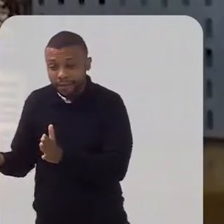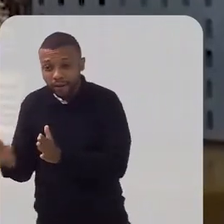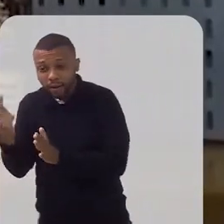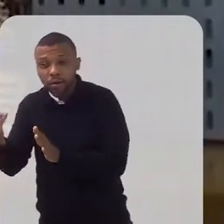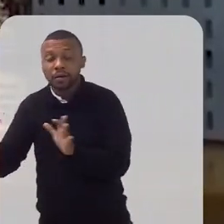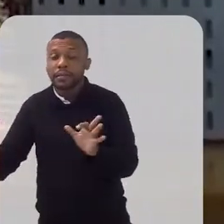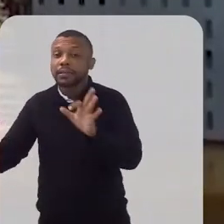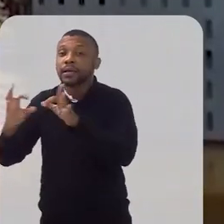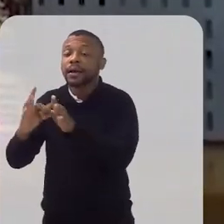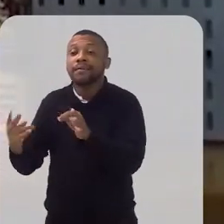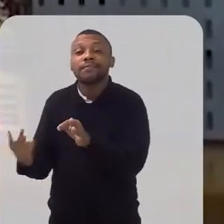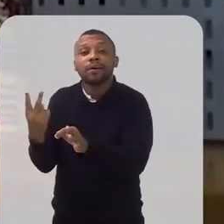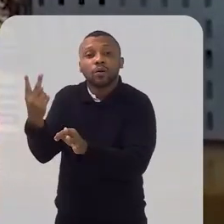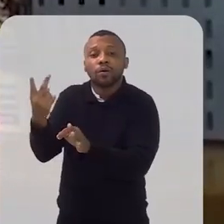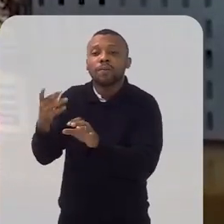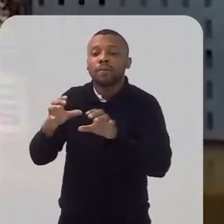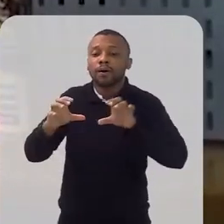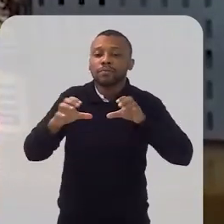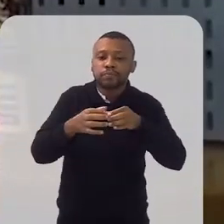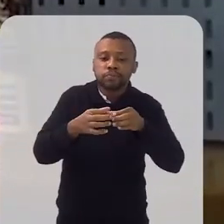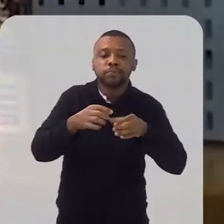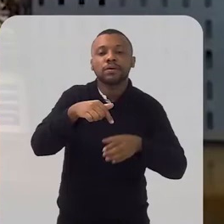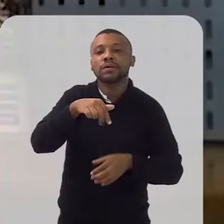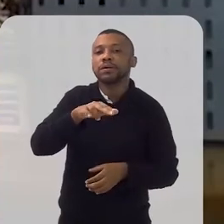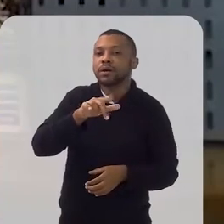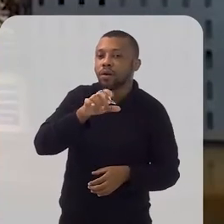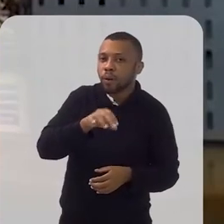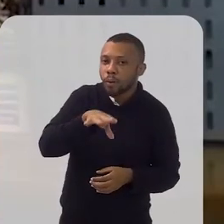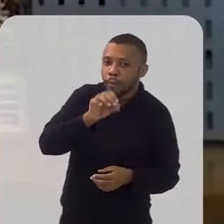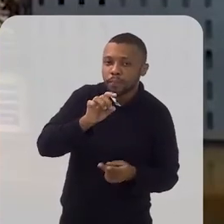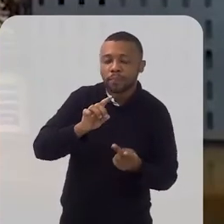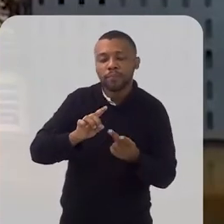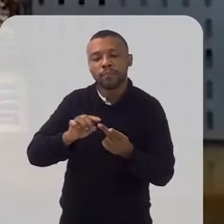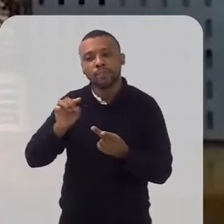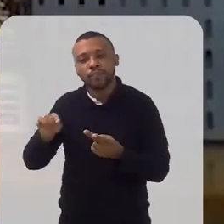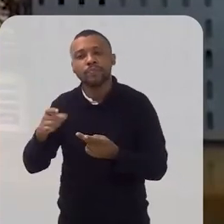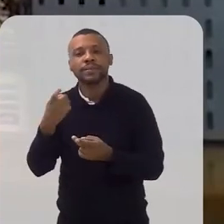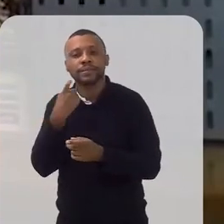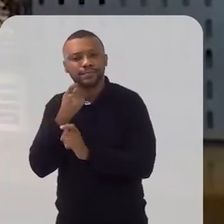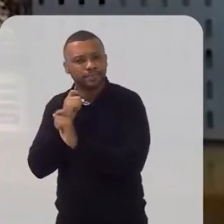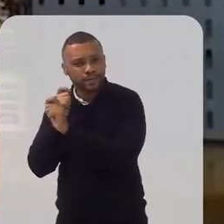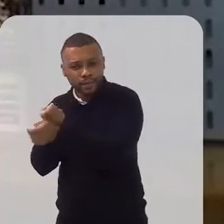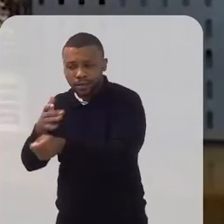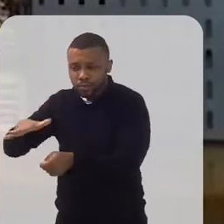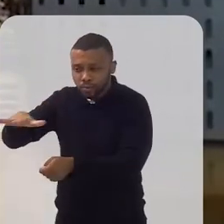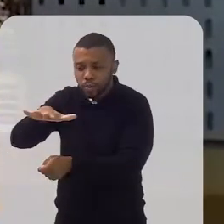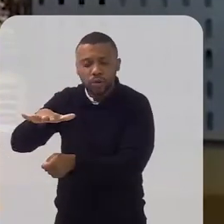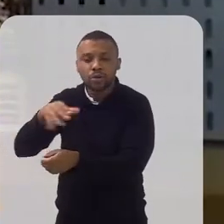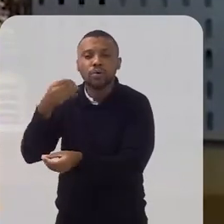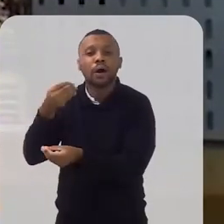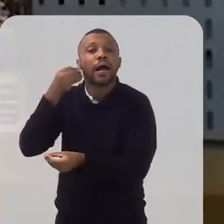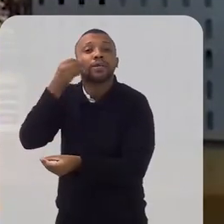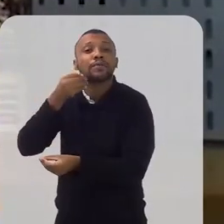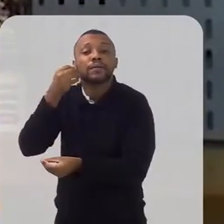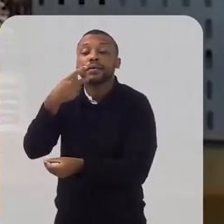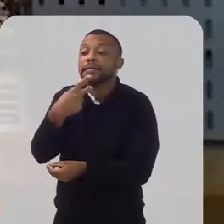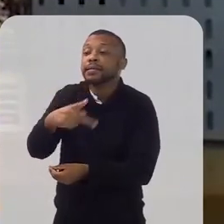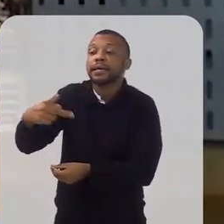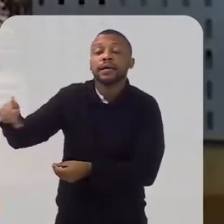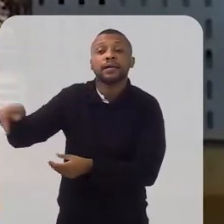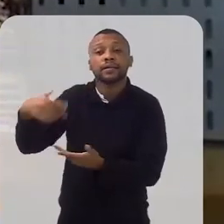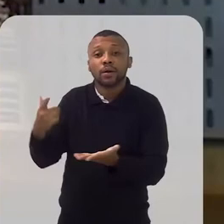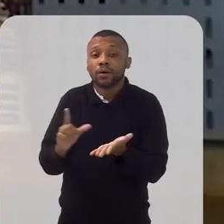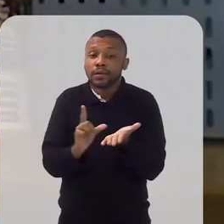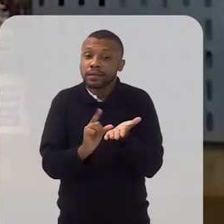de pescadores? Integrar valor para essa questão da coletividade, da comunidade, da ancestralidade, né, do que eles têm para contar. Então, isso é